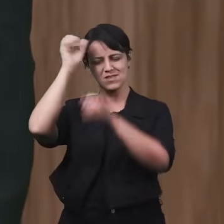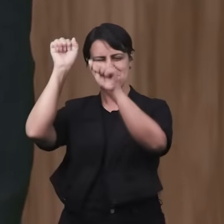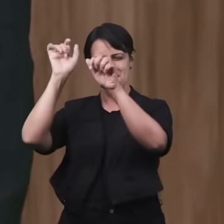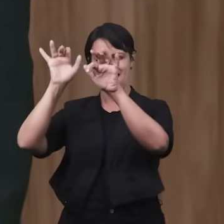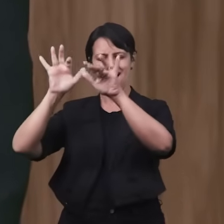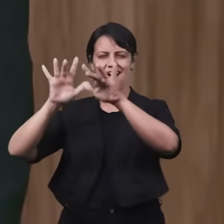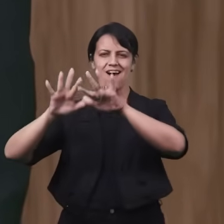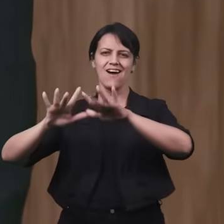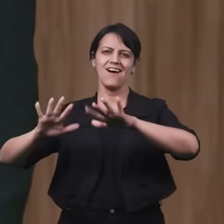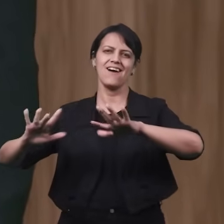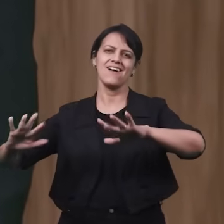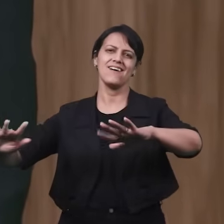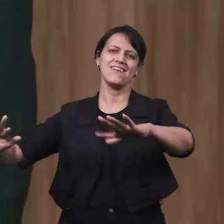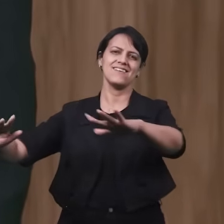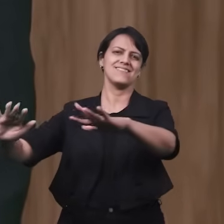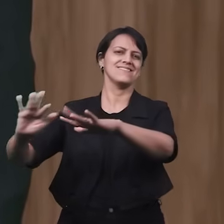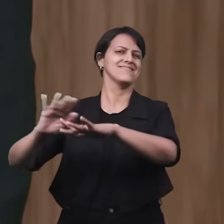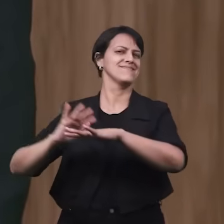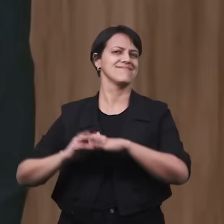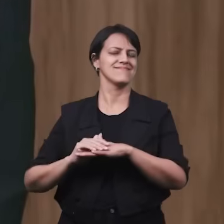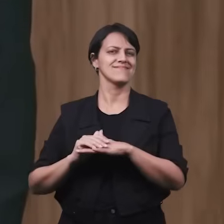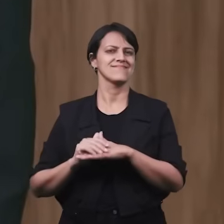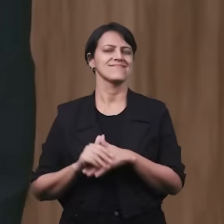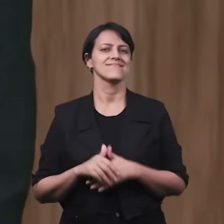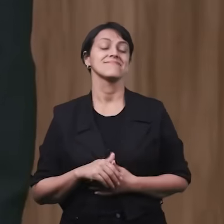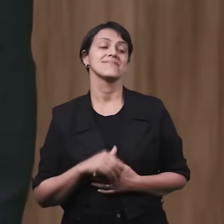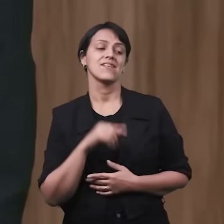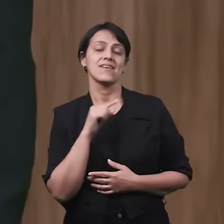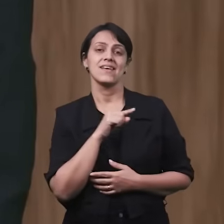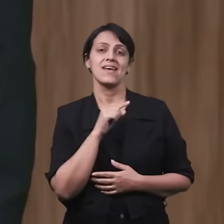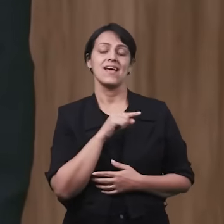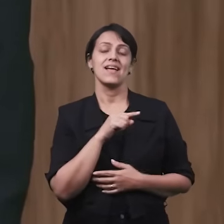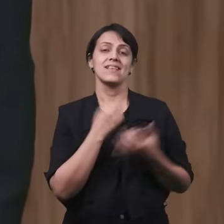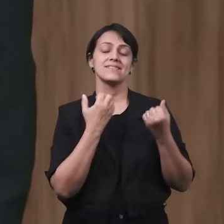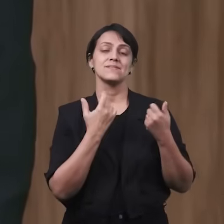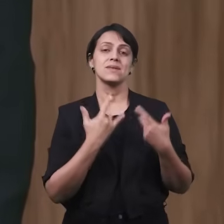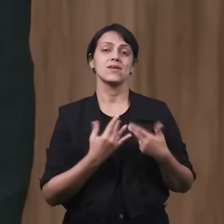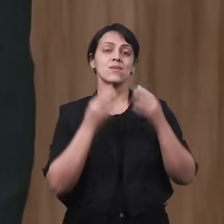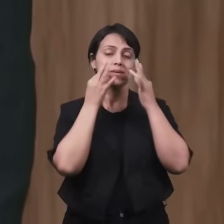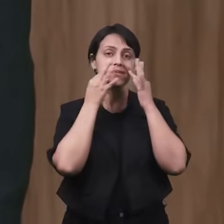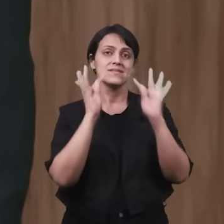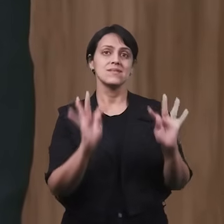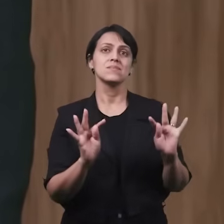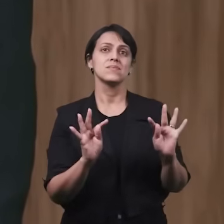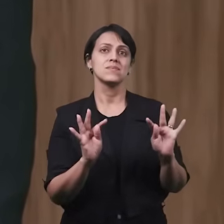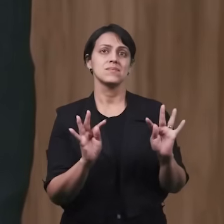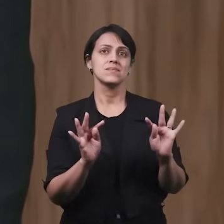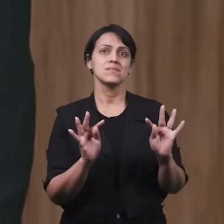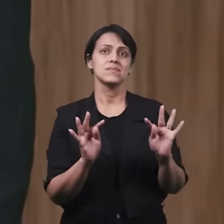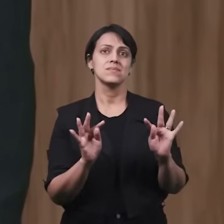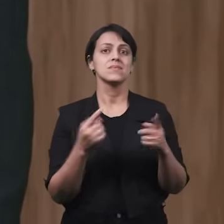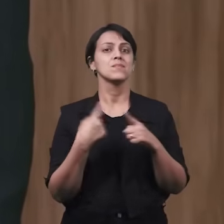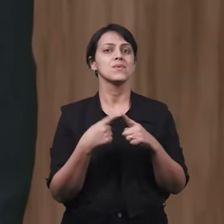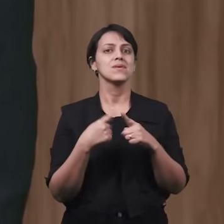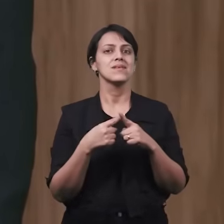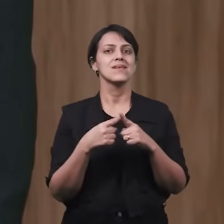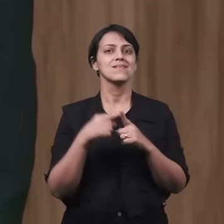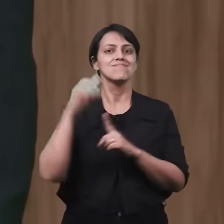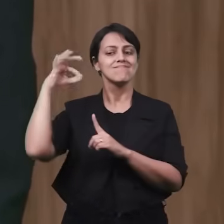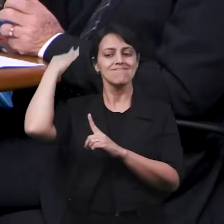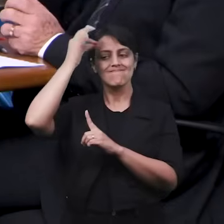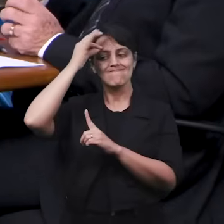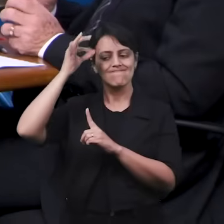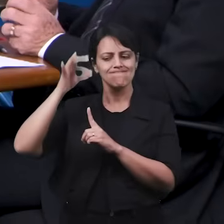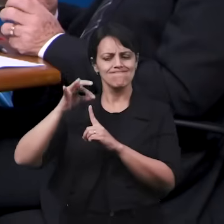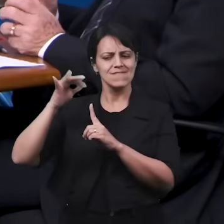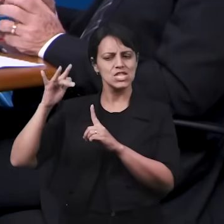que a irmã, aqui que a irmã Martinelli contou o testemunho, com certeza foi tocada pelo Espírito,